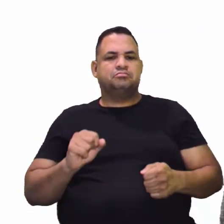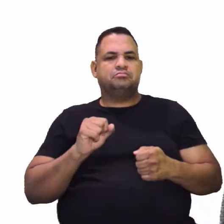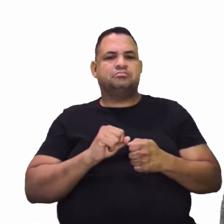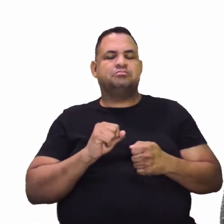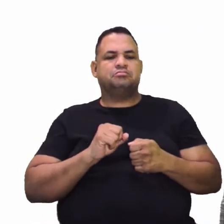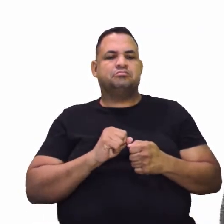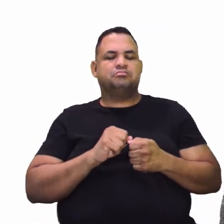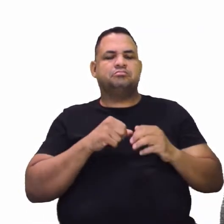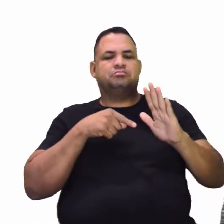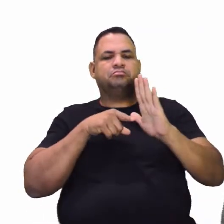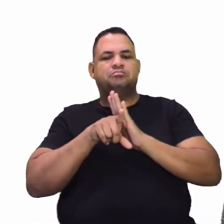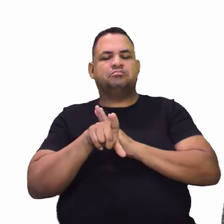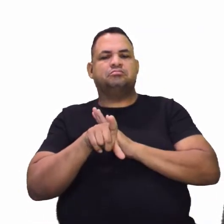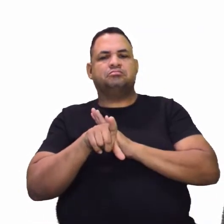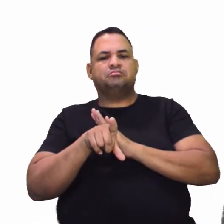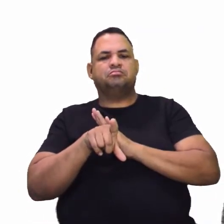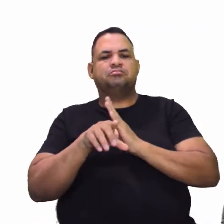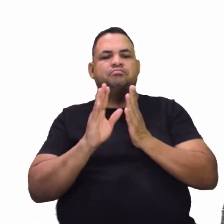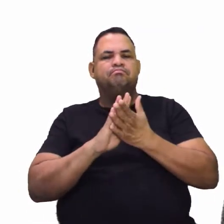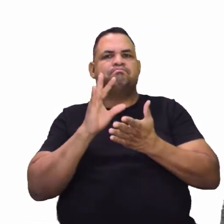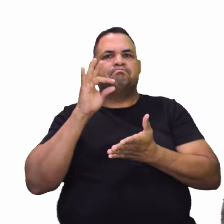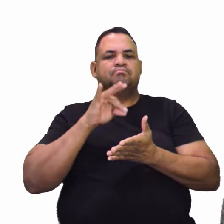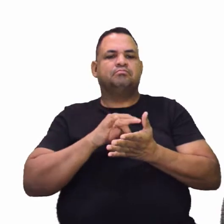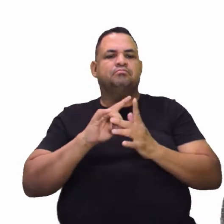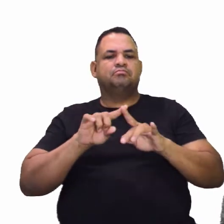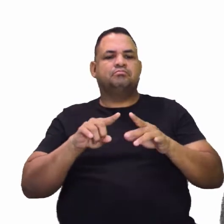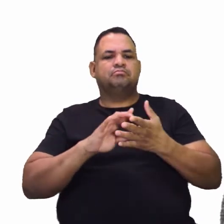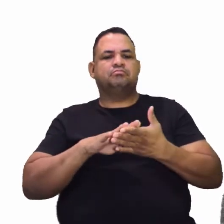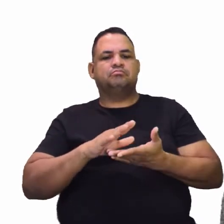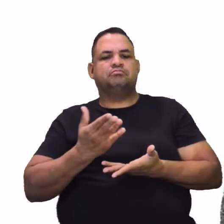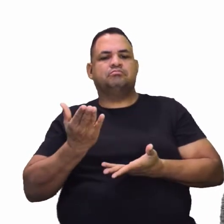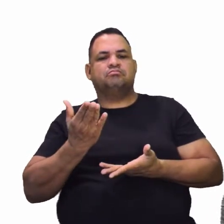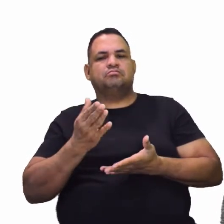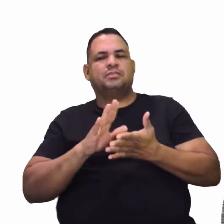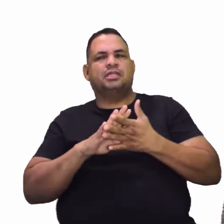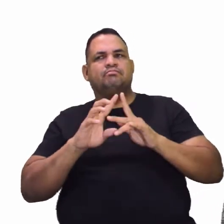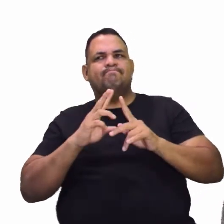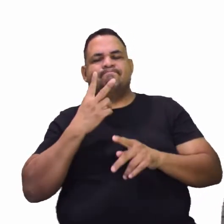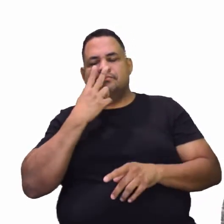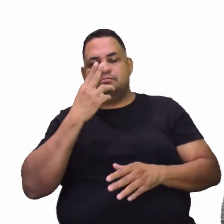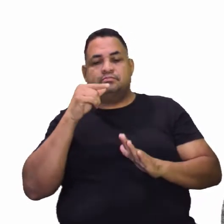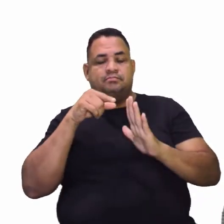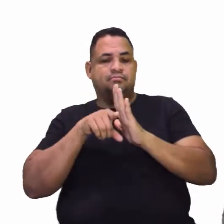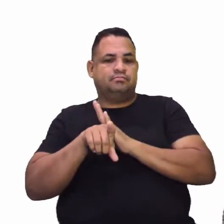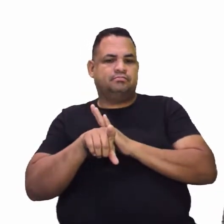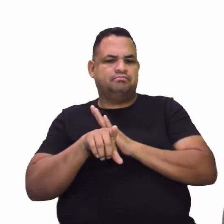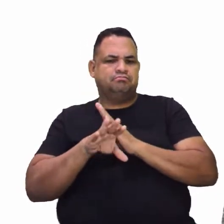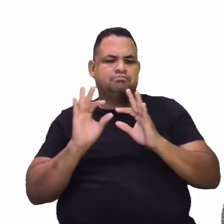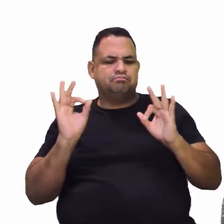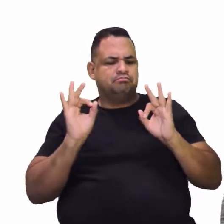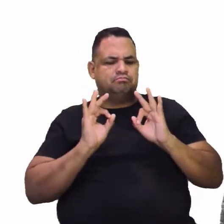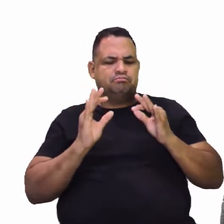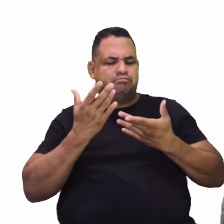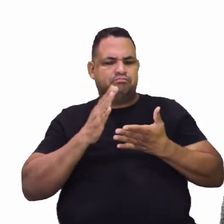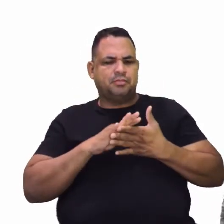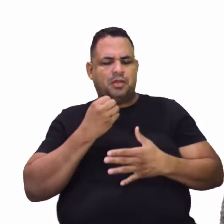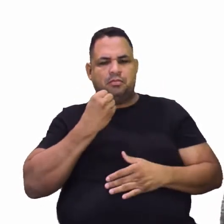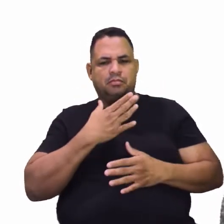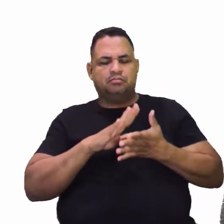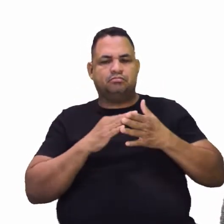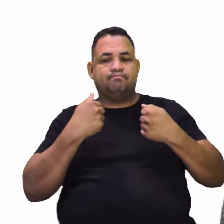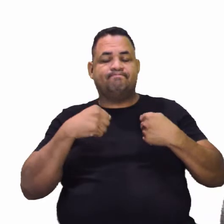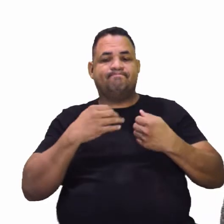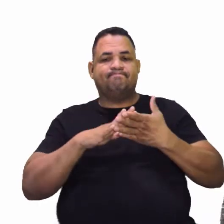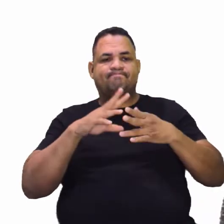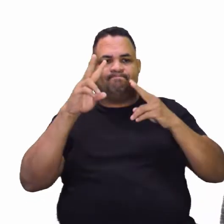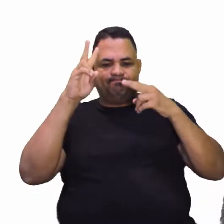a pergunta como se fosse uma afirmação, só que colocam a entonação de uma pergunta. E tá tudo bem. Só que é bom